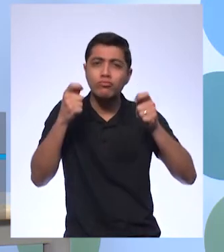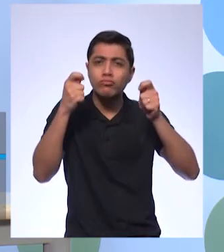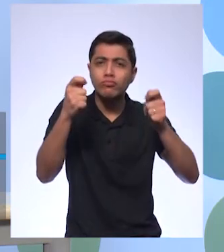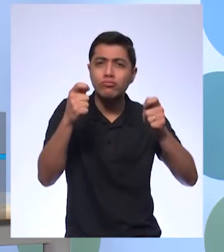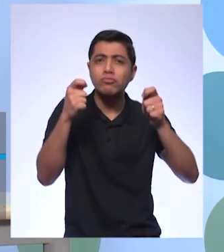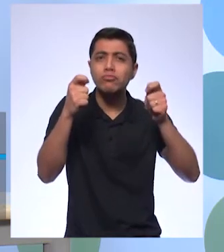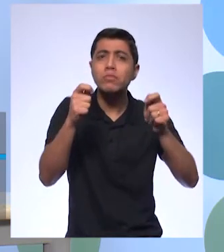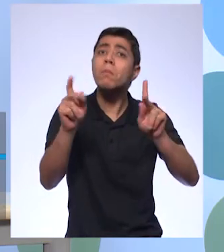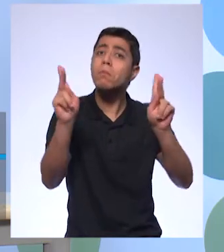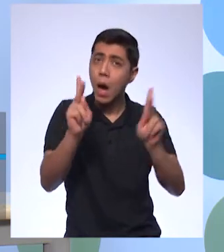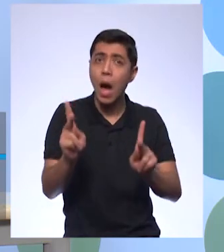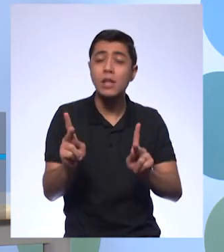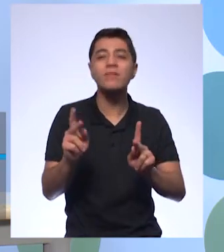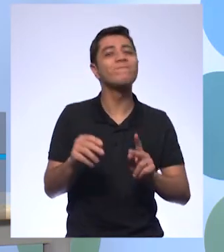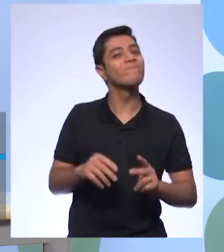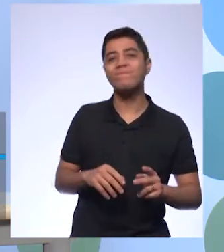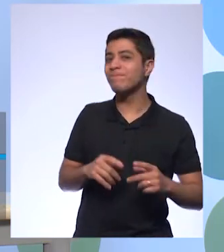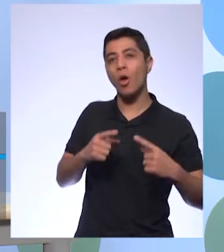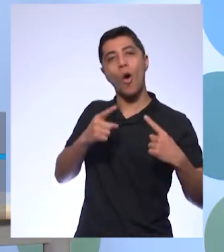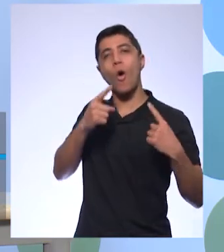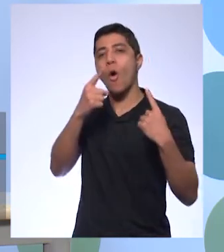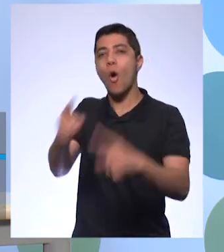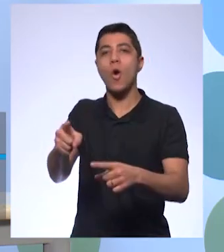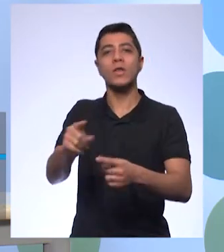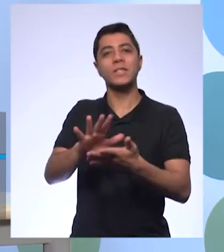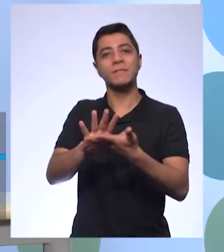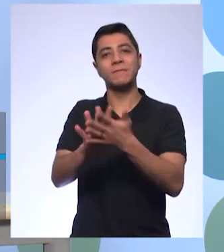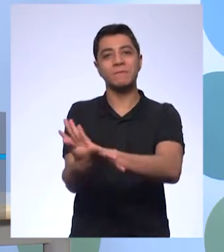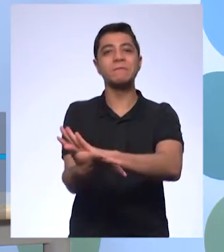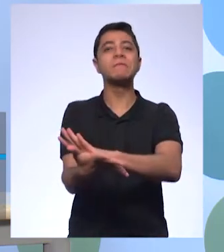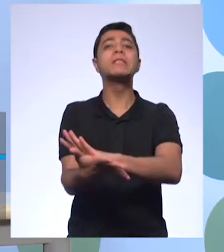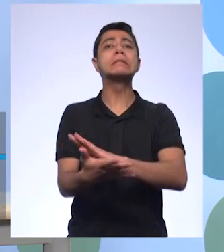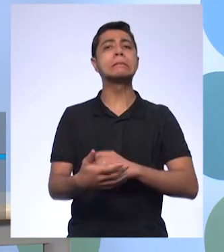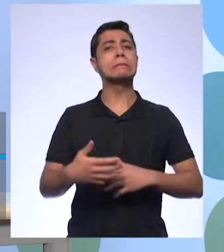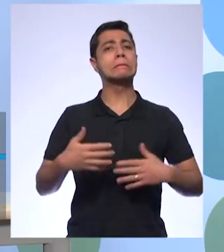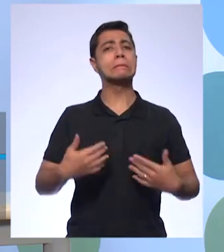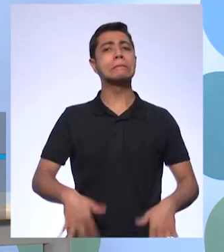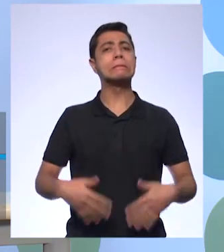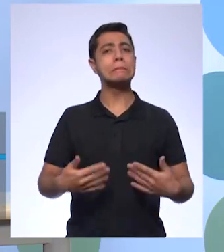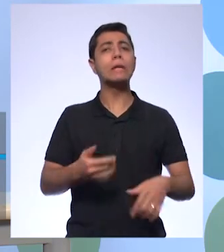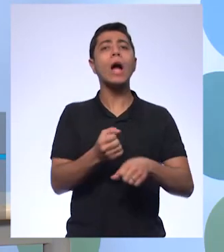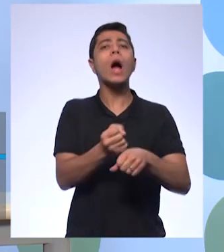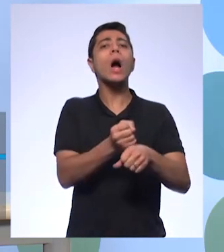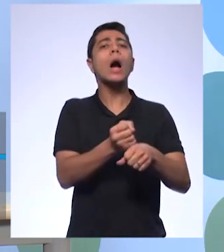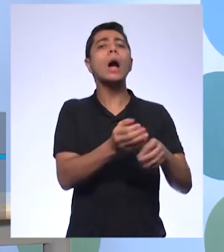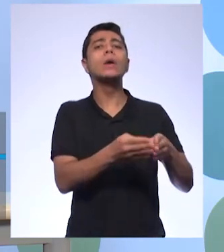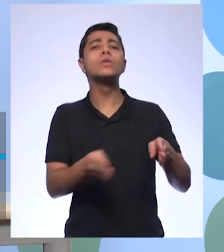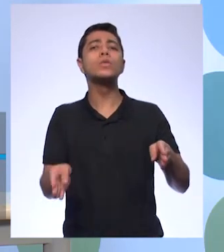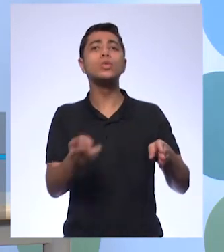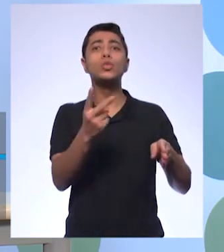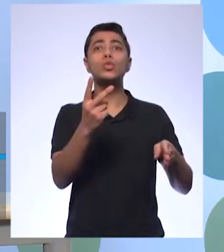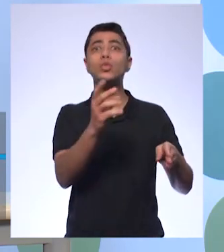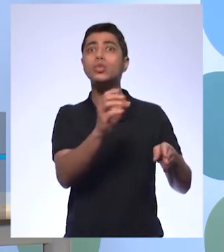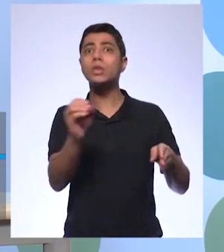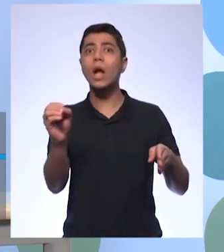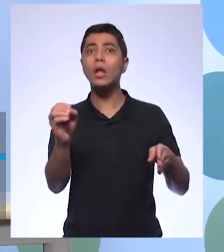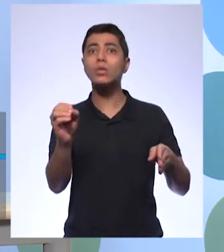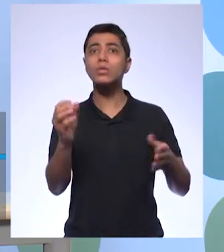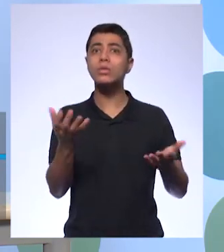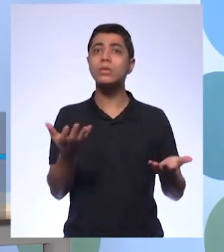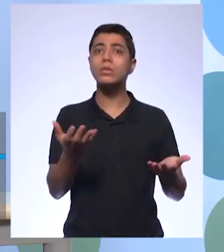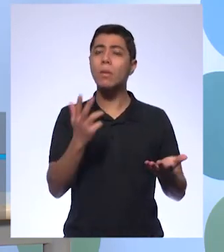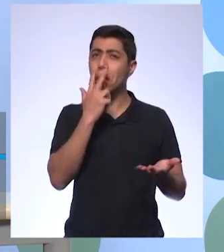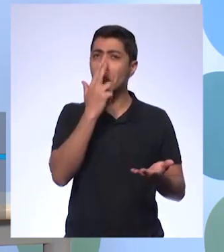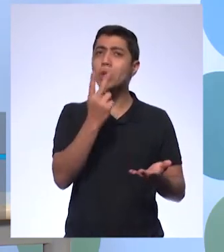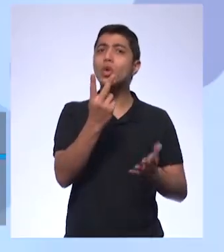aí em quase 200 anos aí, quase 2 séculos, nós temos a repetição do mesmo